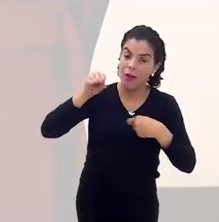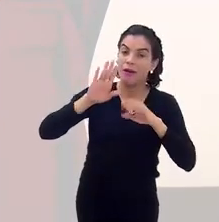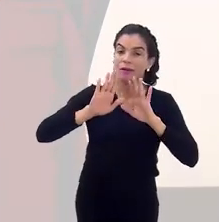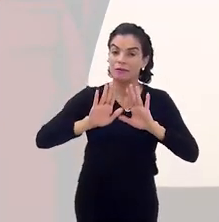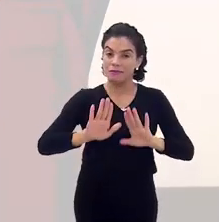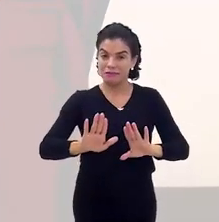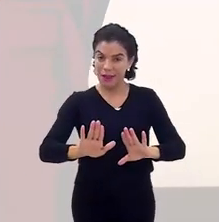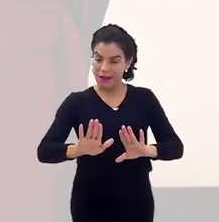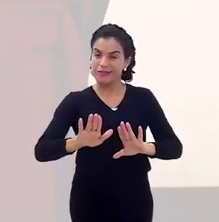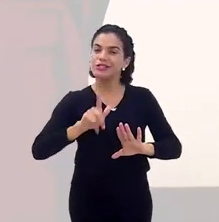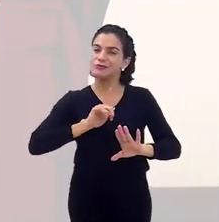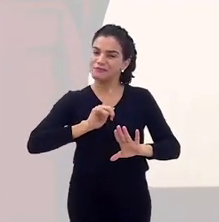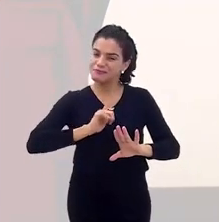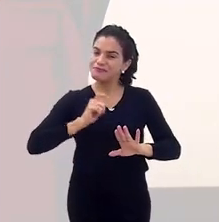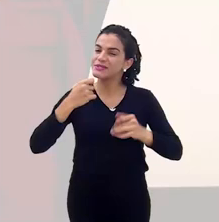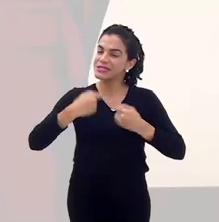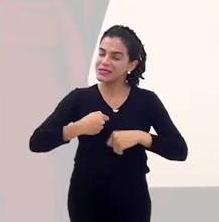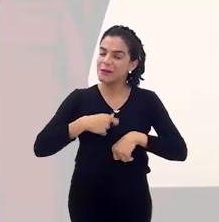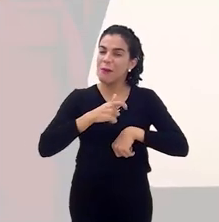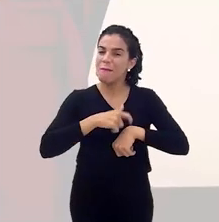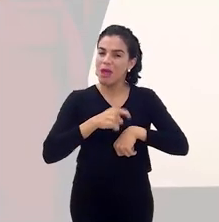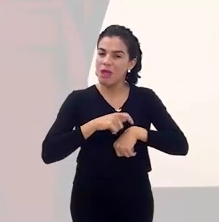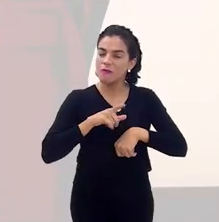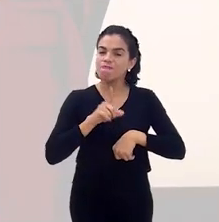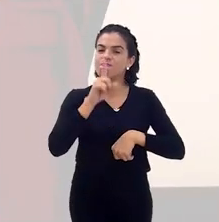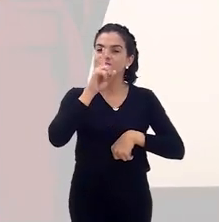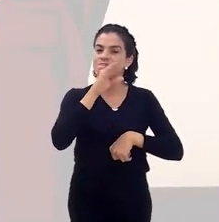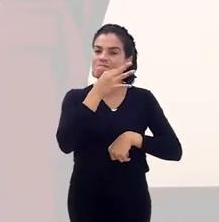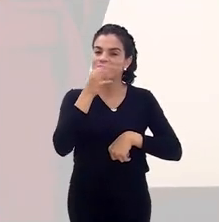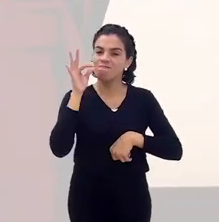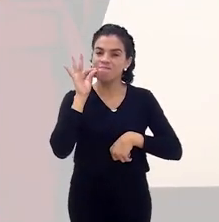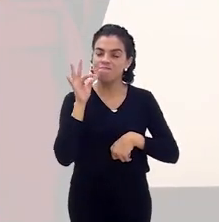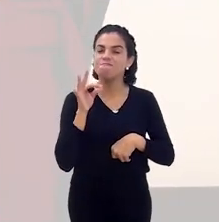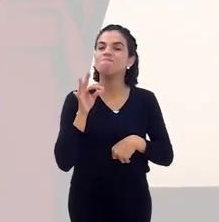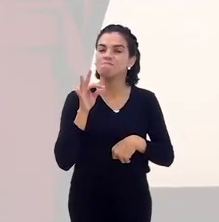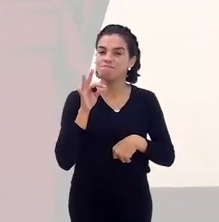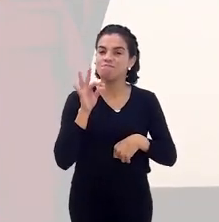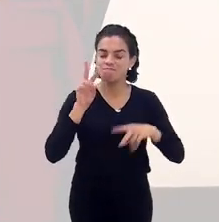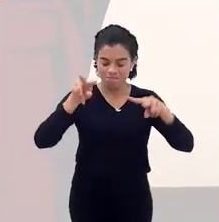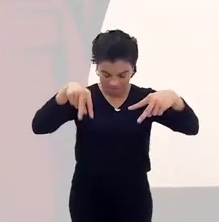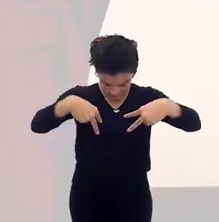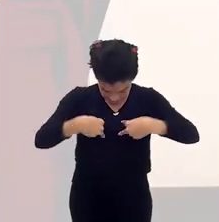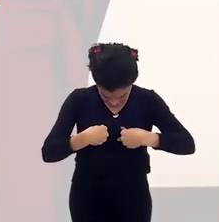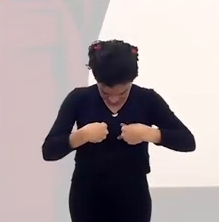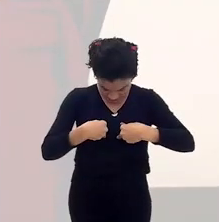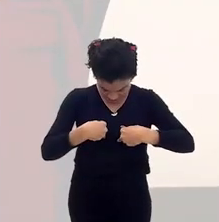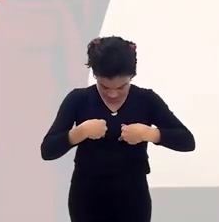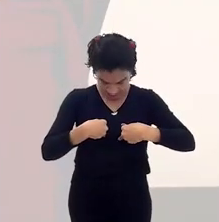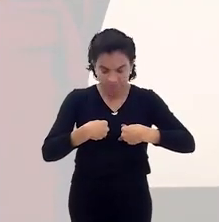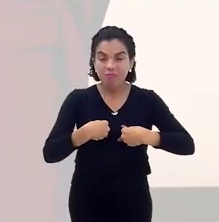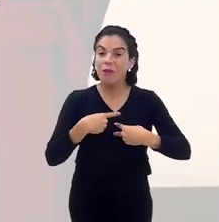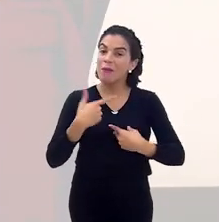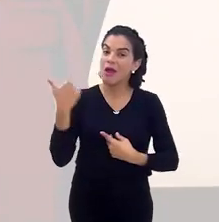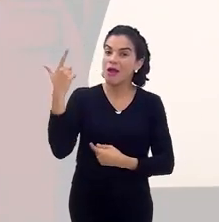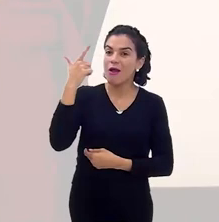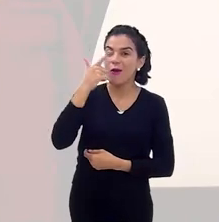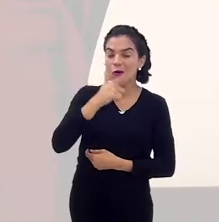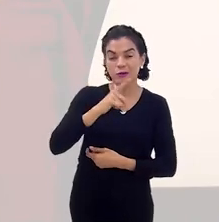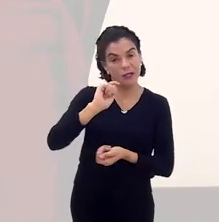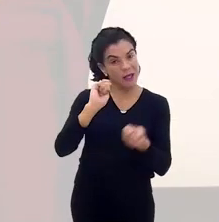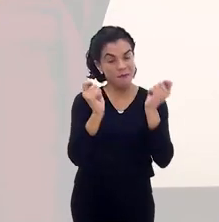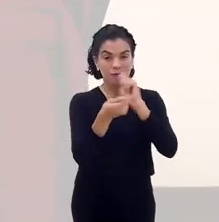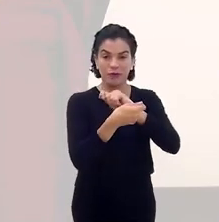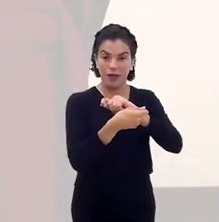Sim. Mas eu acho que a gente tem um momento que a gente tem que ficar assim. Você tem que olhar para dentro de si, até para que